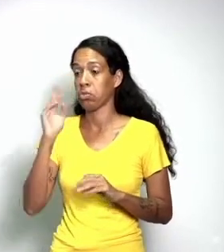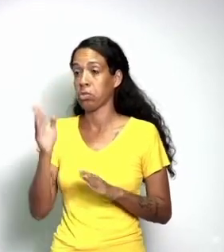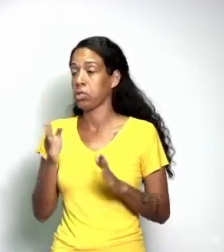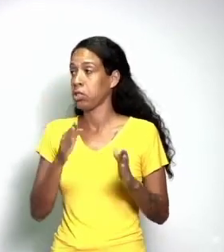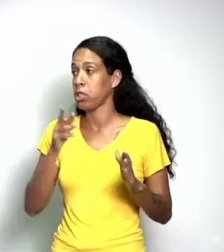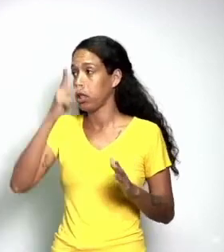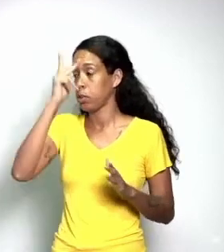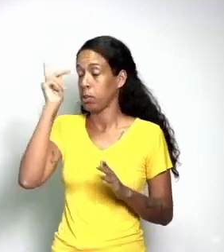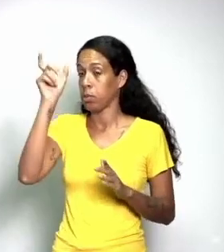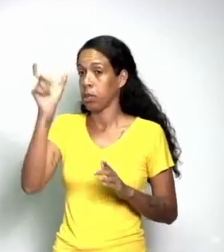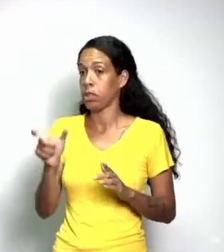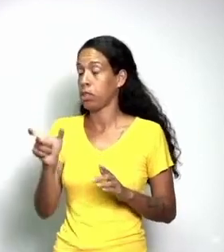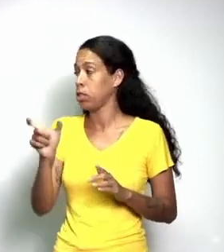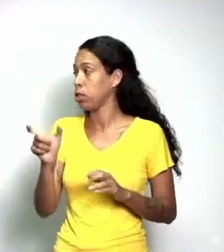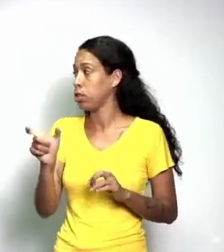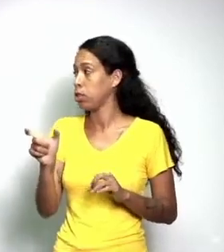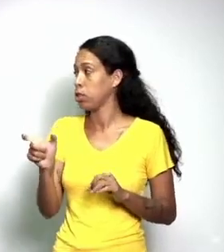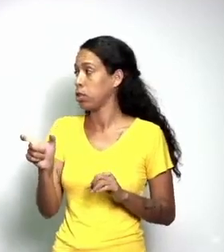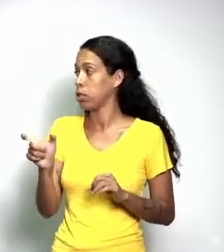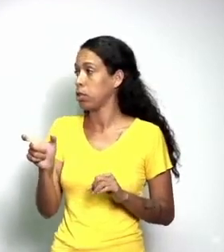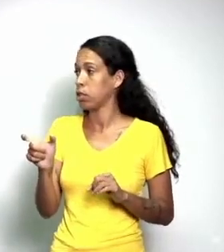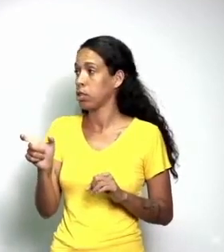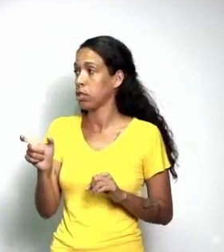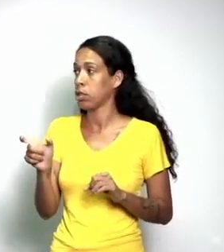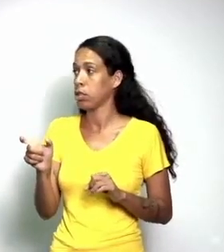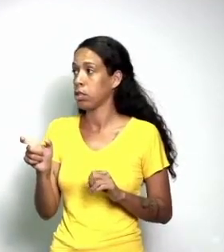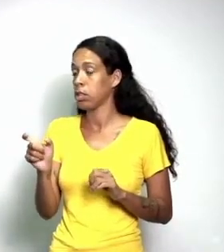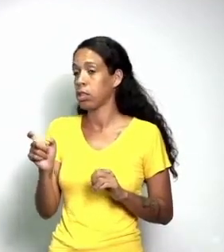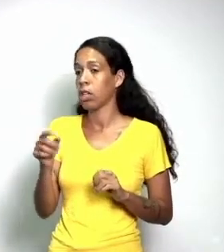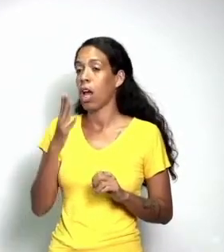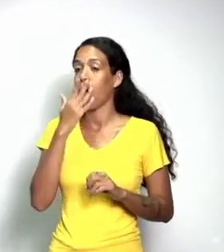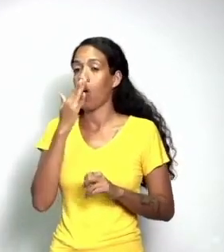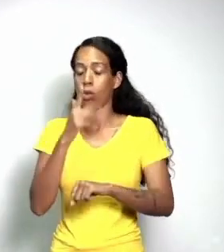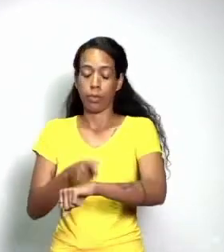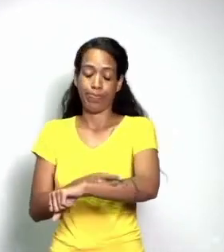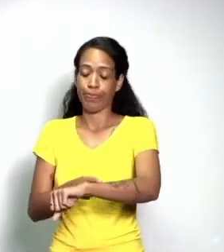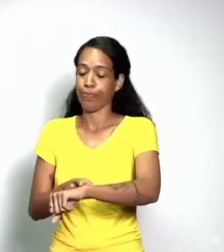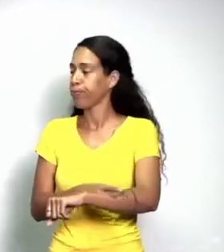do personagem, para a gente também ter essa referência com a cor da pele.